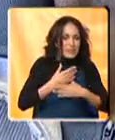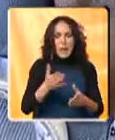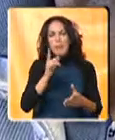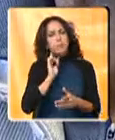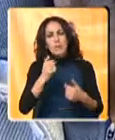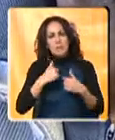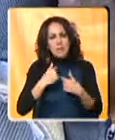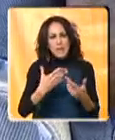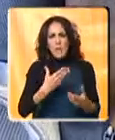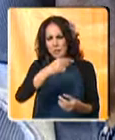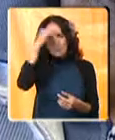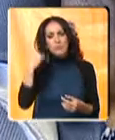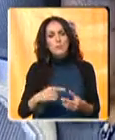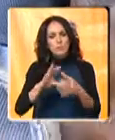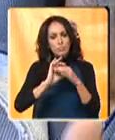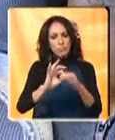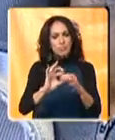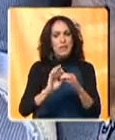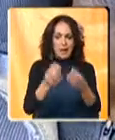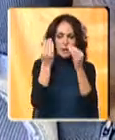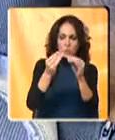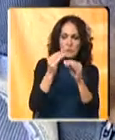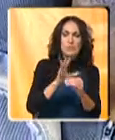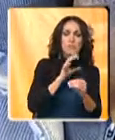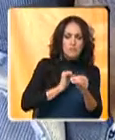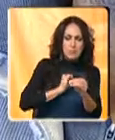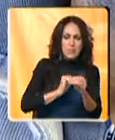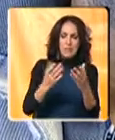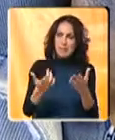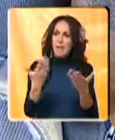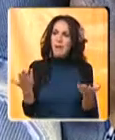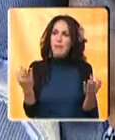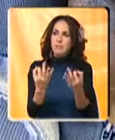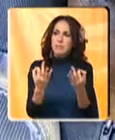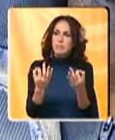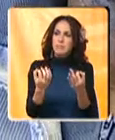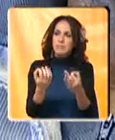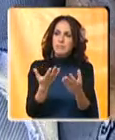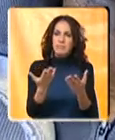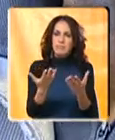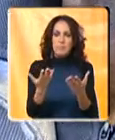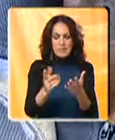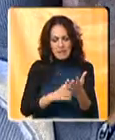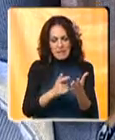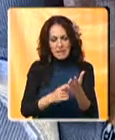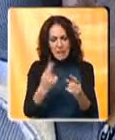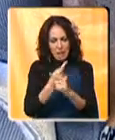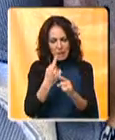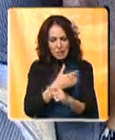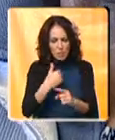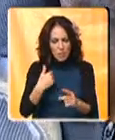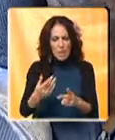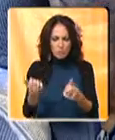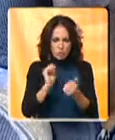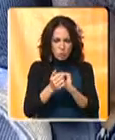extremamente difícil conseguir conciliar a educação da Maria, que é uma miúda cheia de necessidades saudáveis,